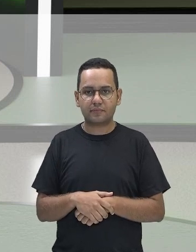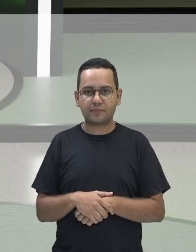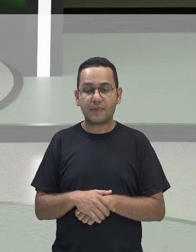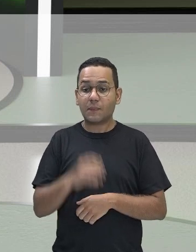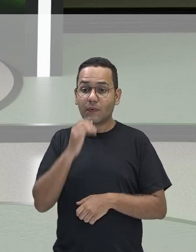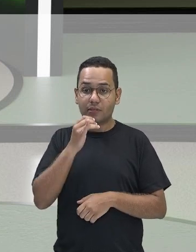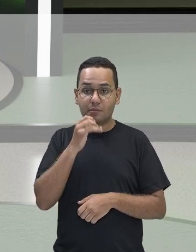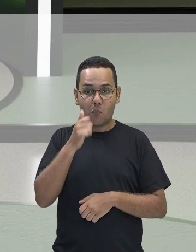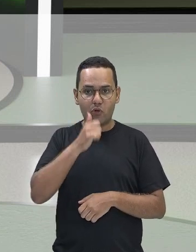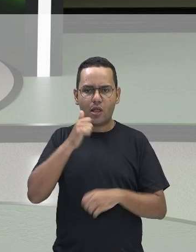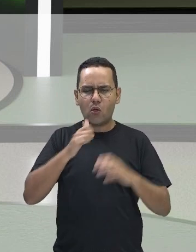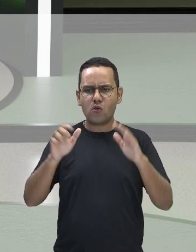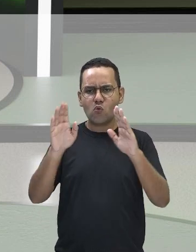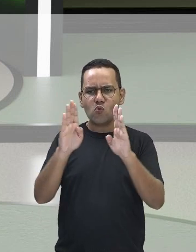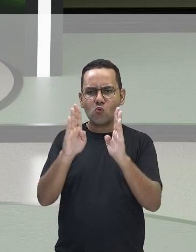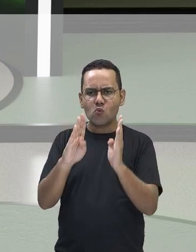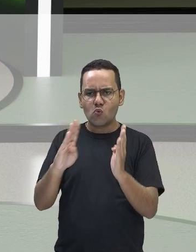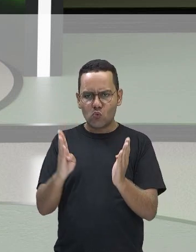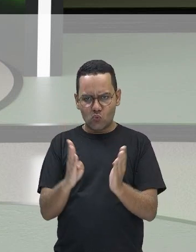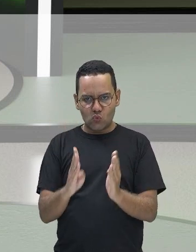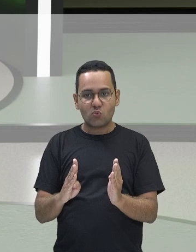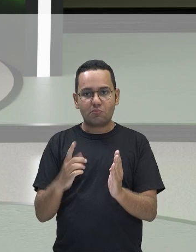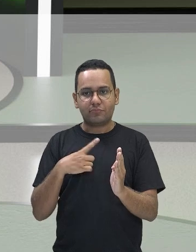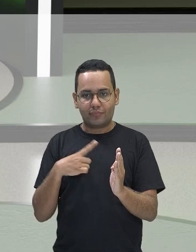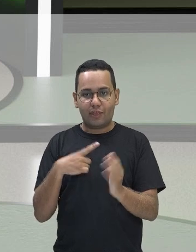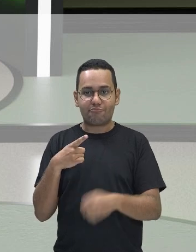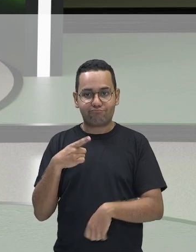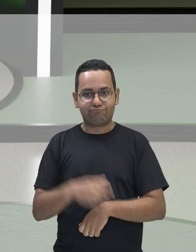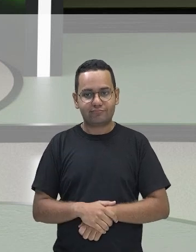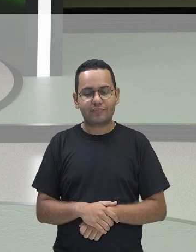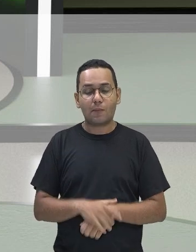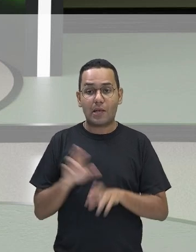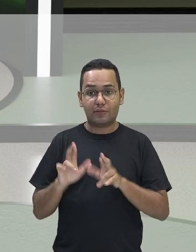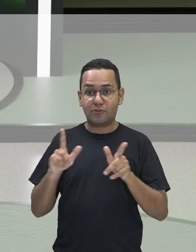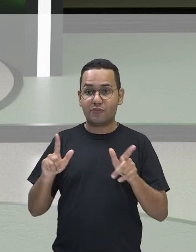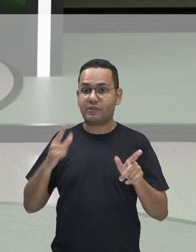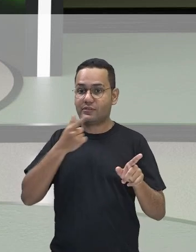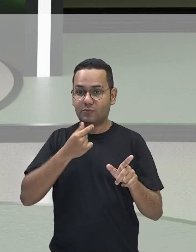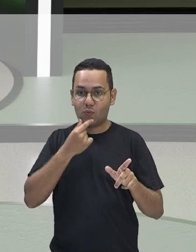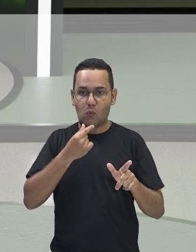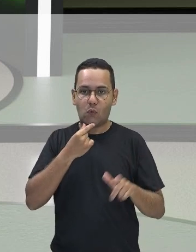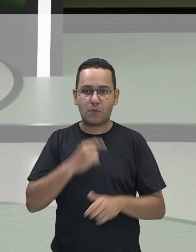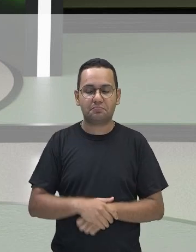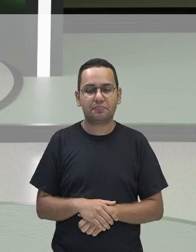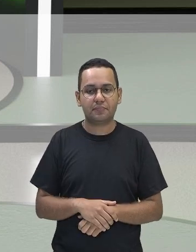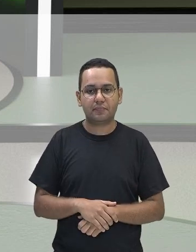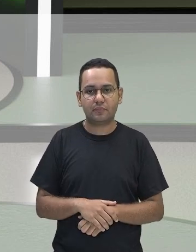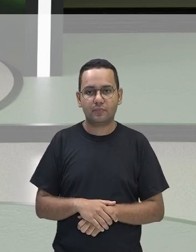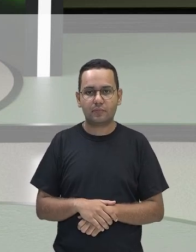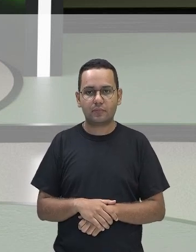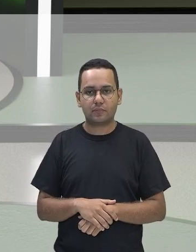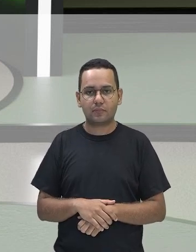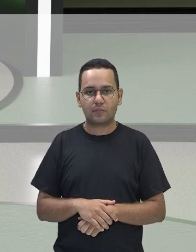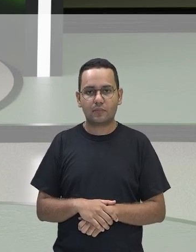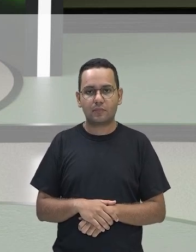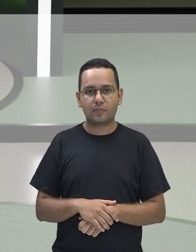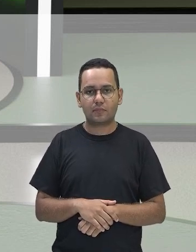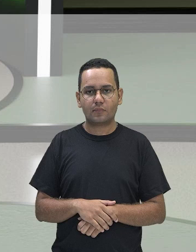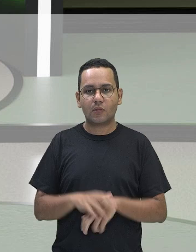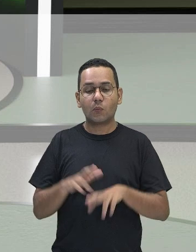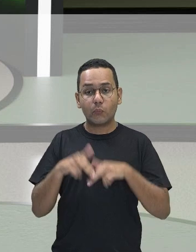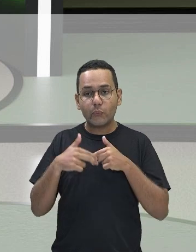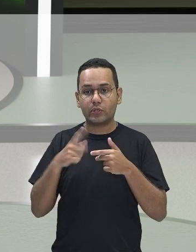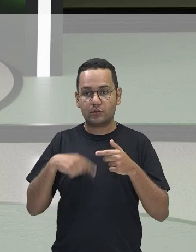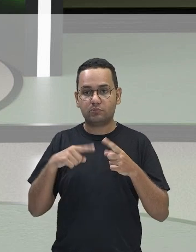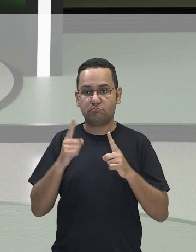mais acentuadas do que o corpo masculino, por exemplo. Então há diferenças e elas resultam da ação principalmente desse